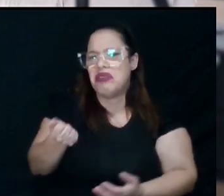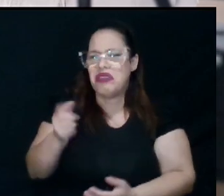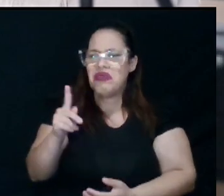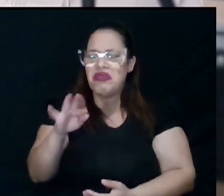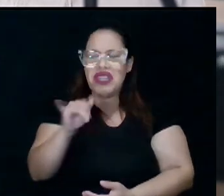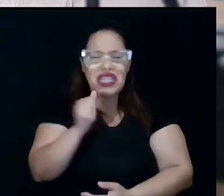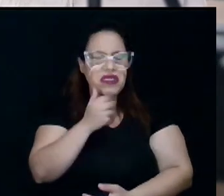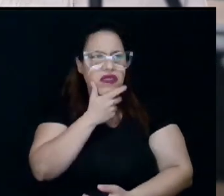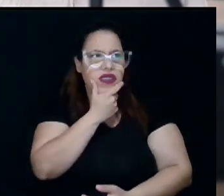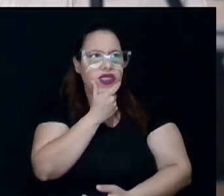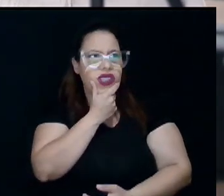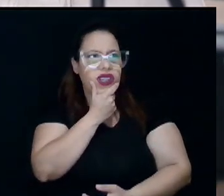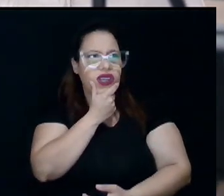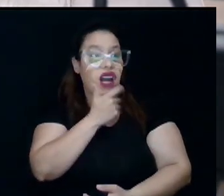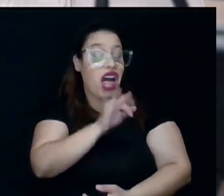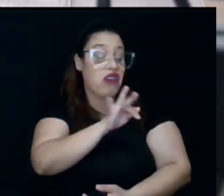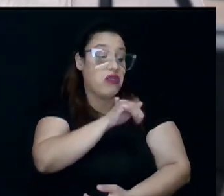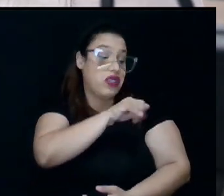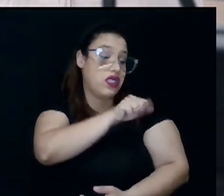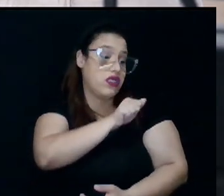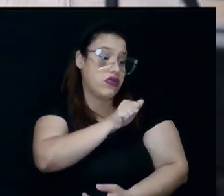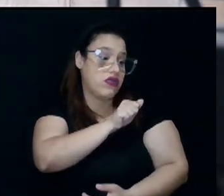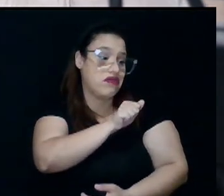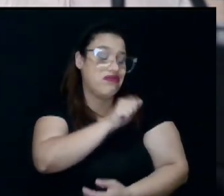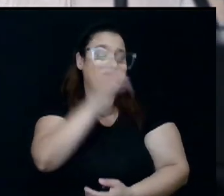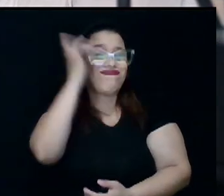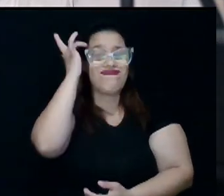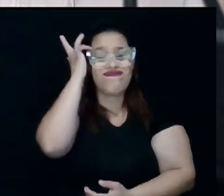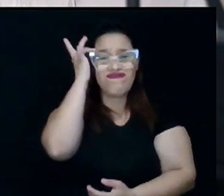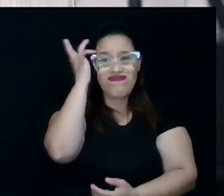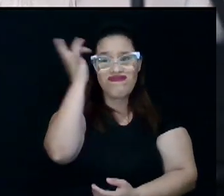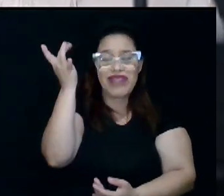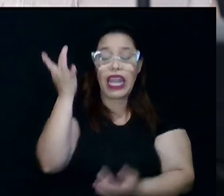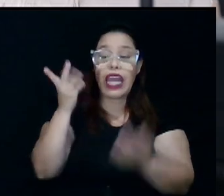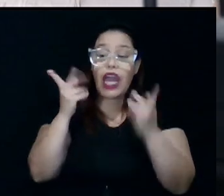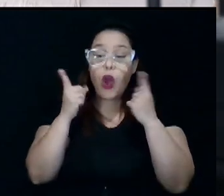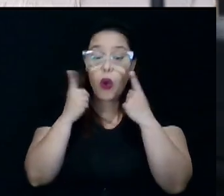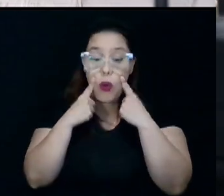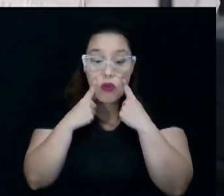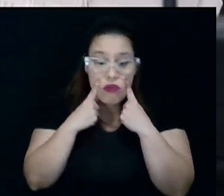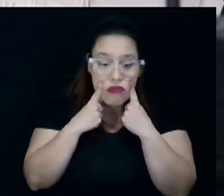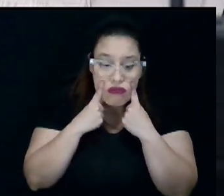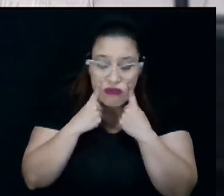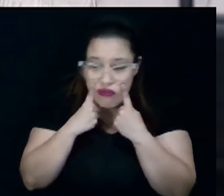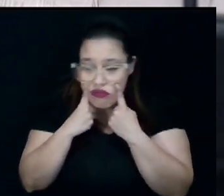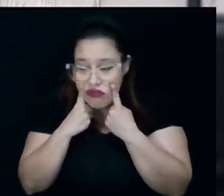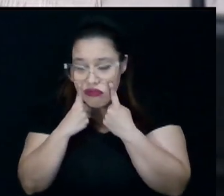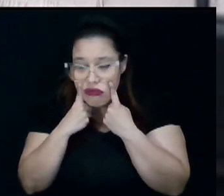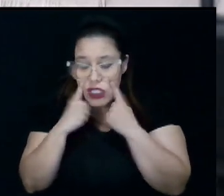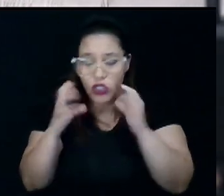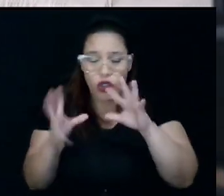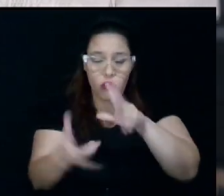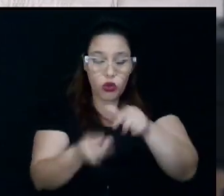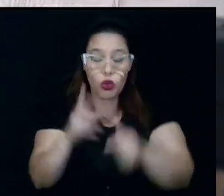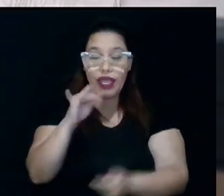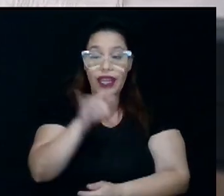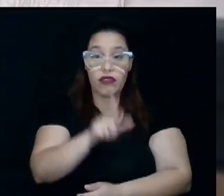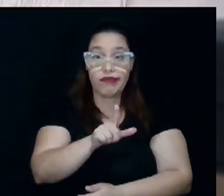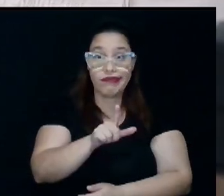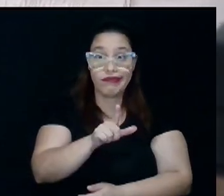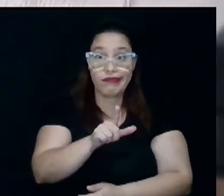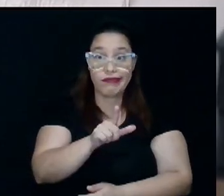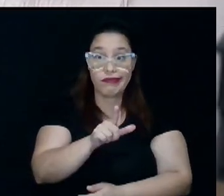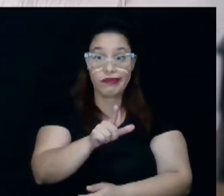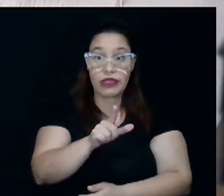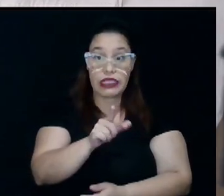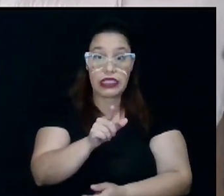nem sempre está tão fácil de visualizar no mundo real. Ela está presente 100% no mundo